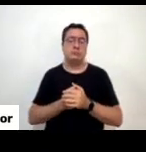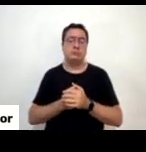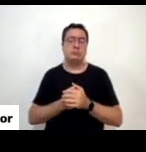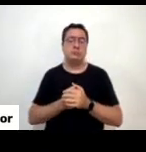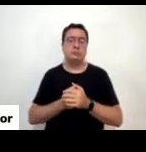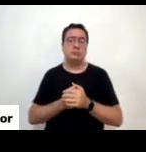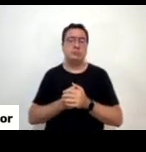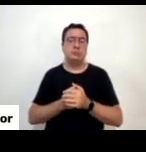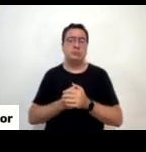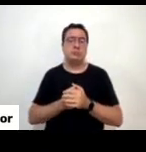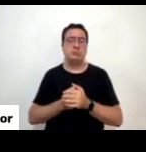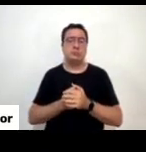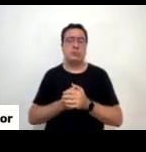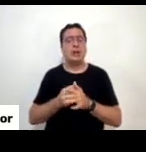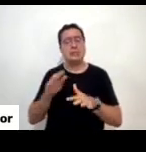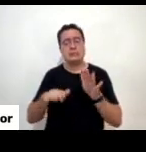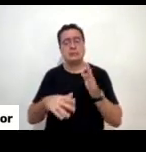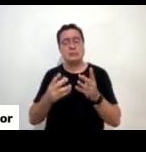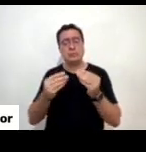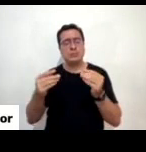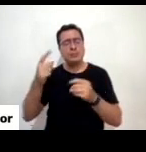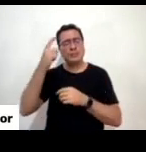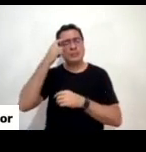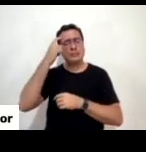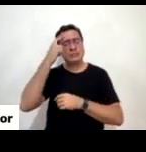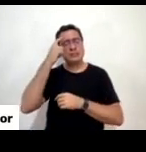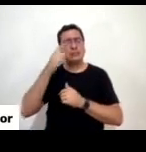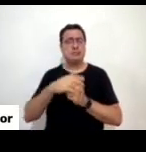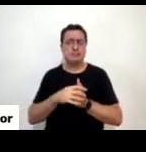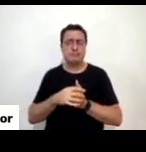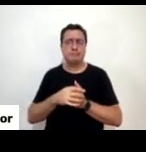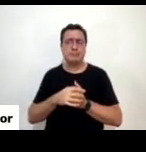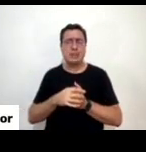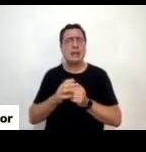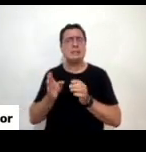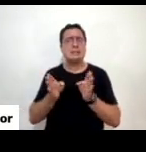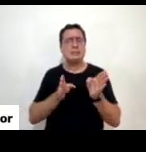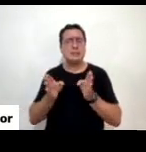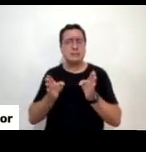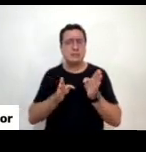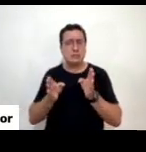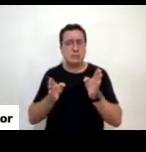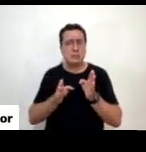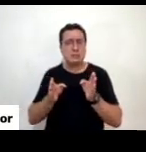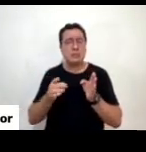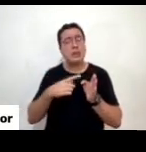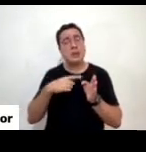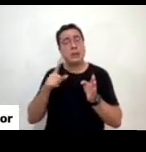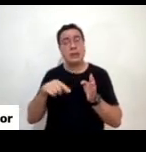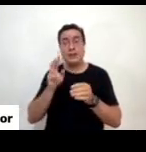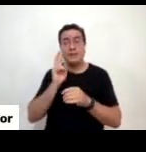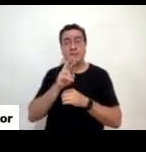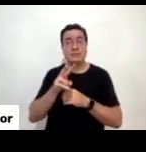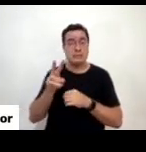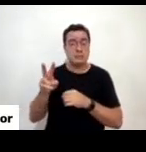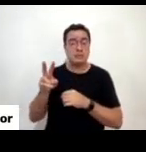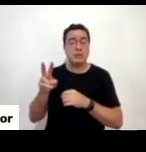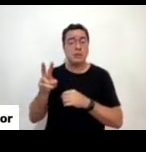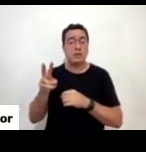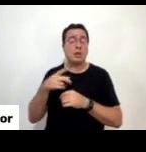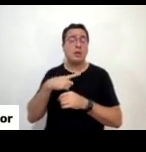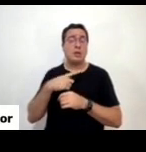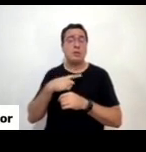pensar, muitas vezes nós começamos a pensar que a acessibilidade ela está sendo vista como uma